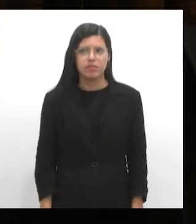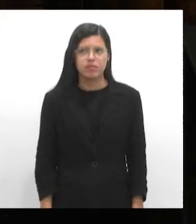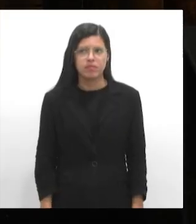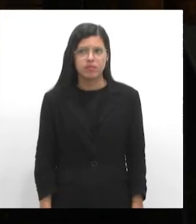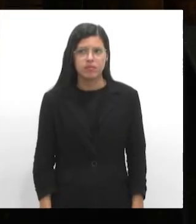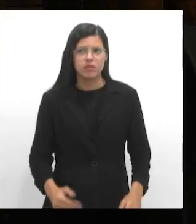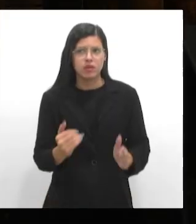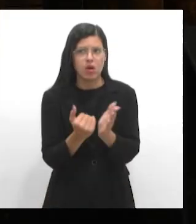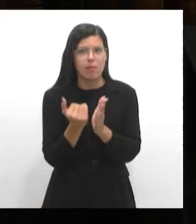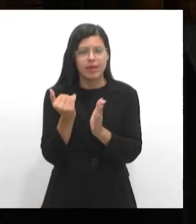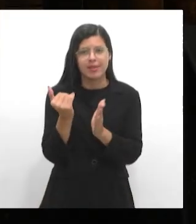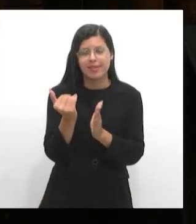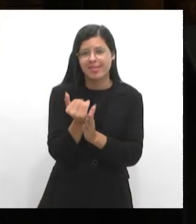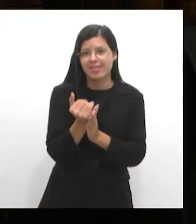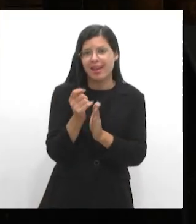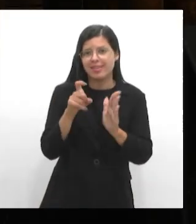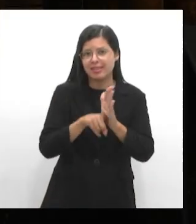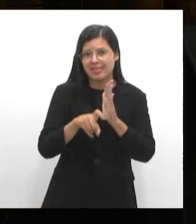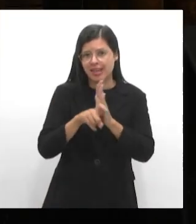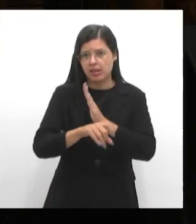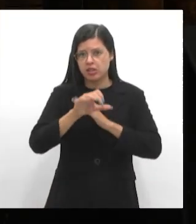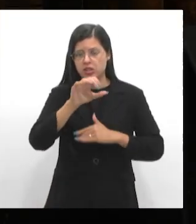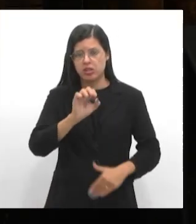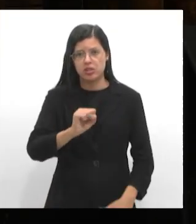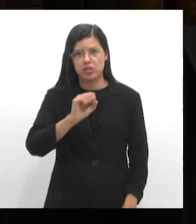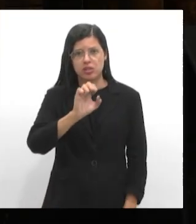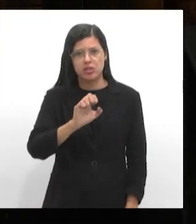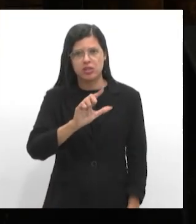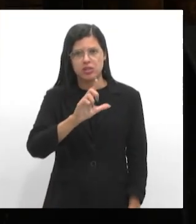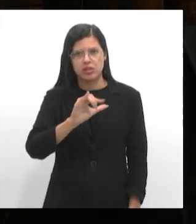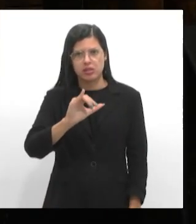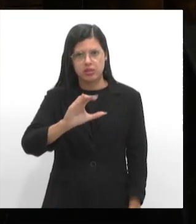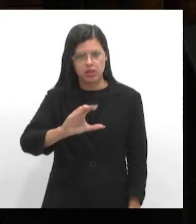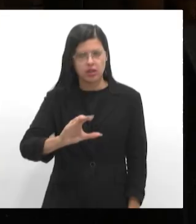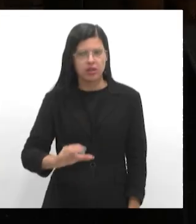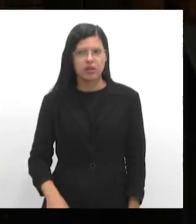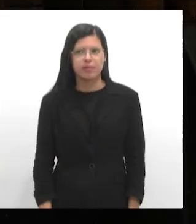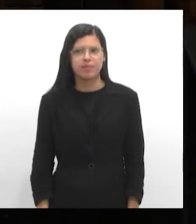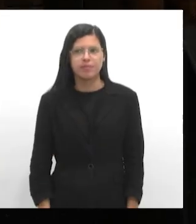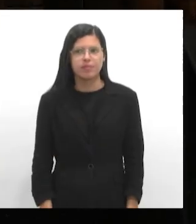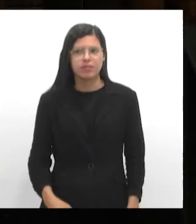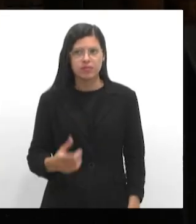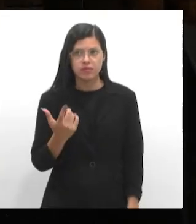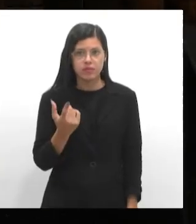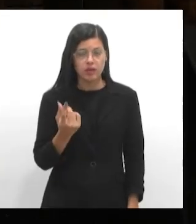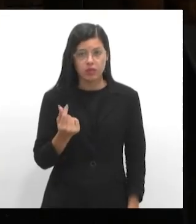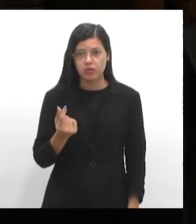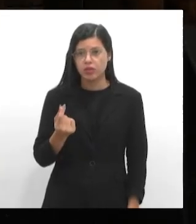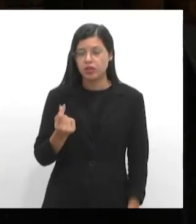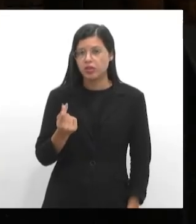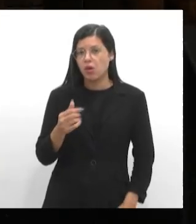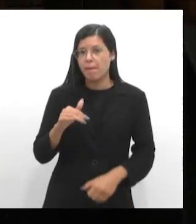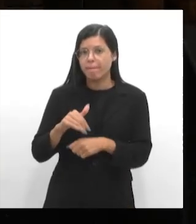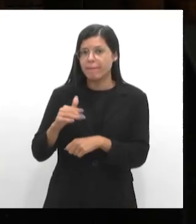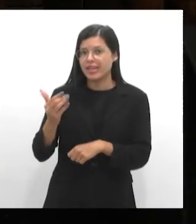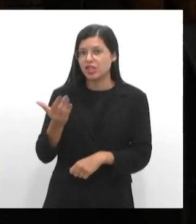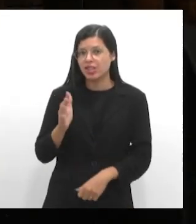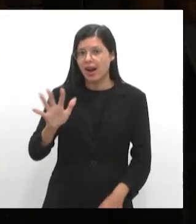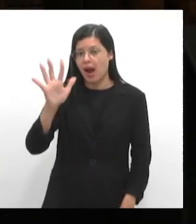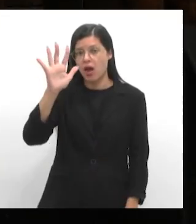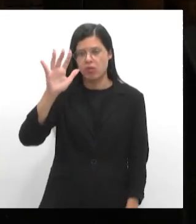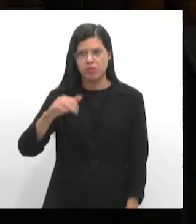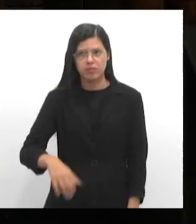Aumentar a taxa Selic. Aumentando a taxa Selic, o dinheiro fica mais caro,